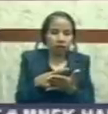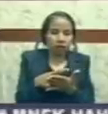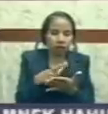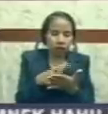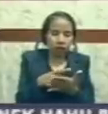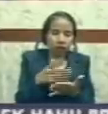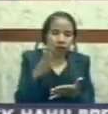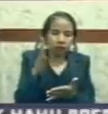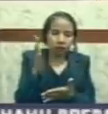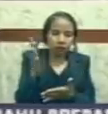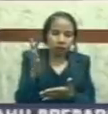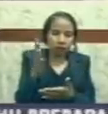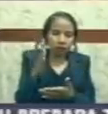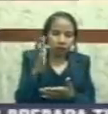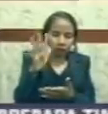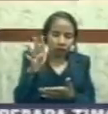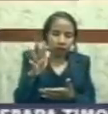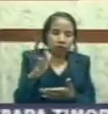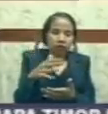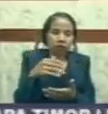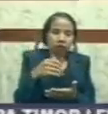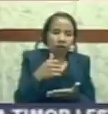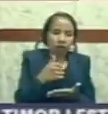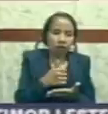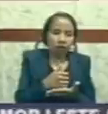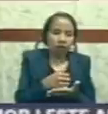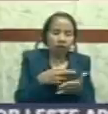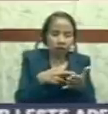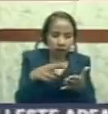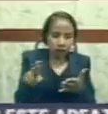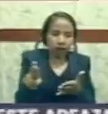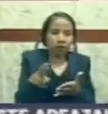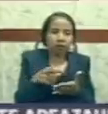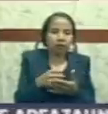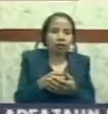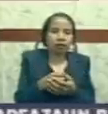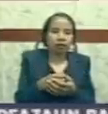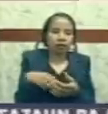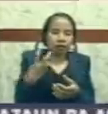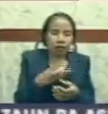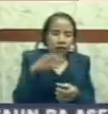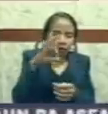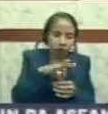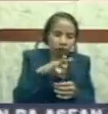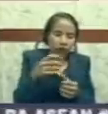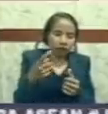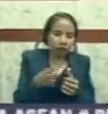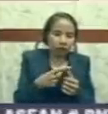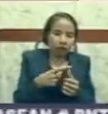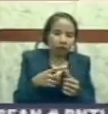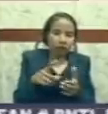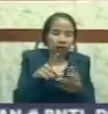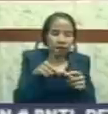proposta 50, proposta 5 ne pasa karik, ita vota ulu laiba a